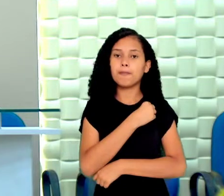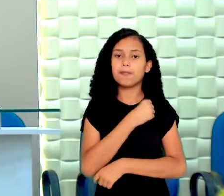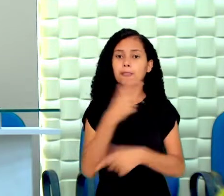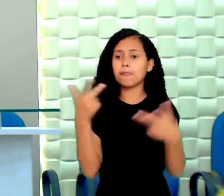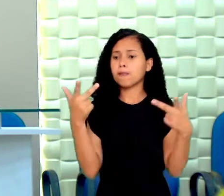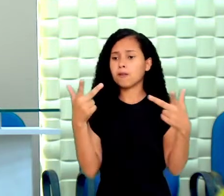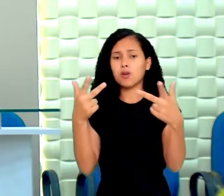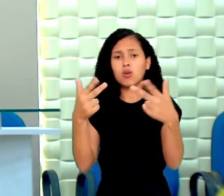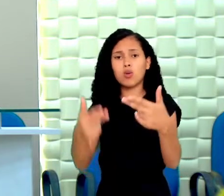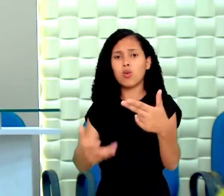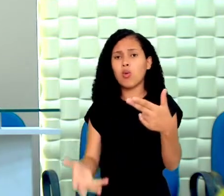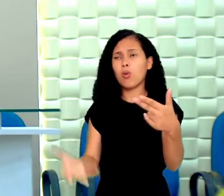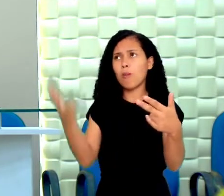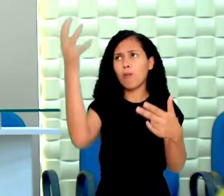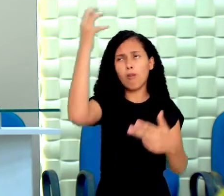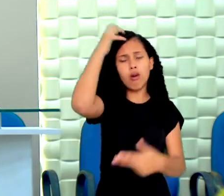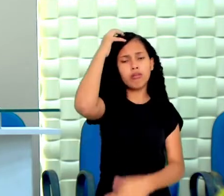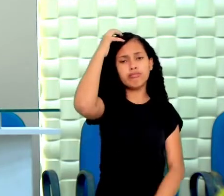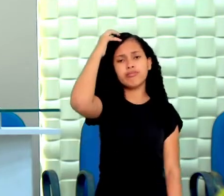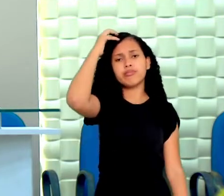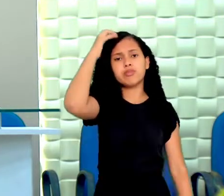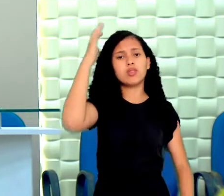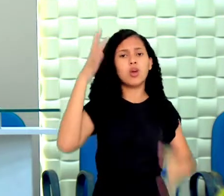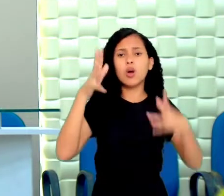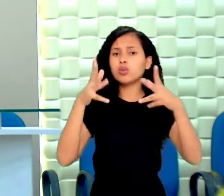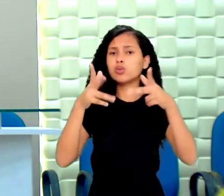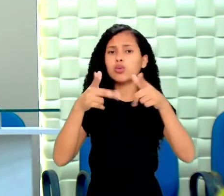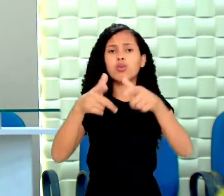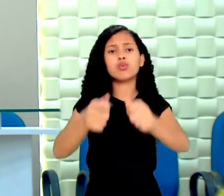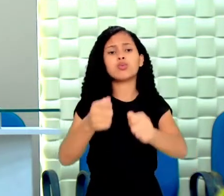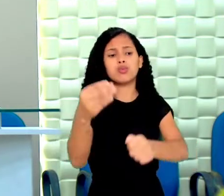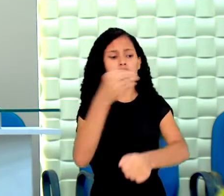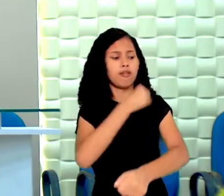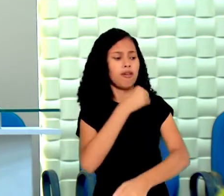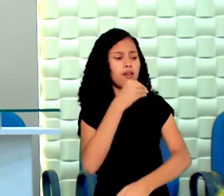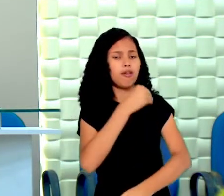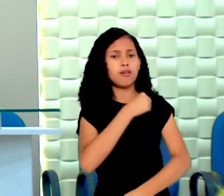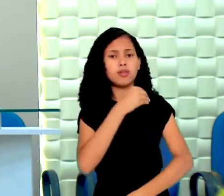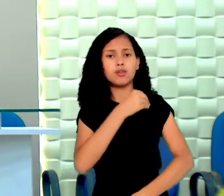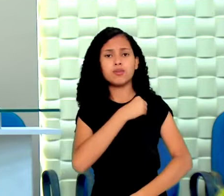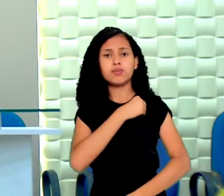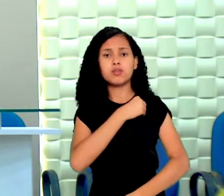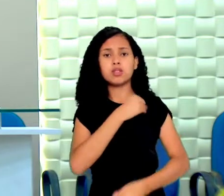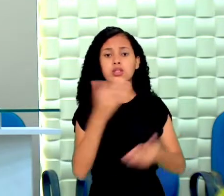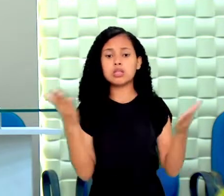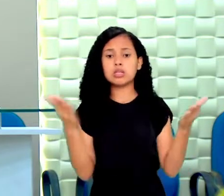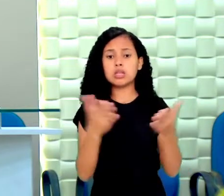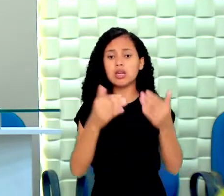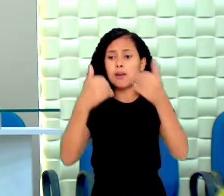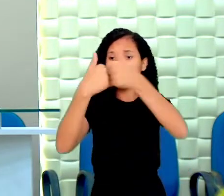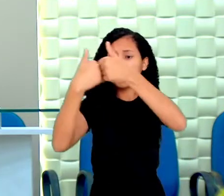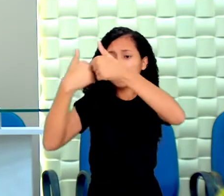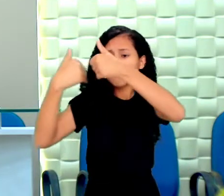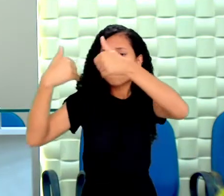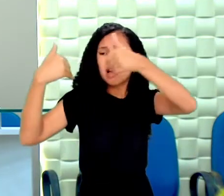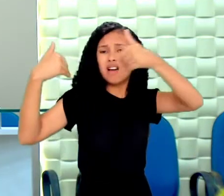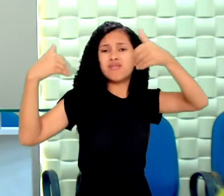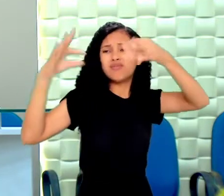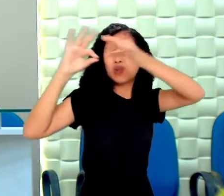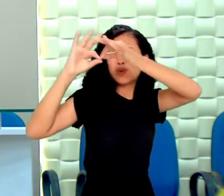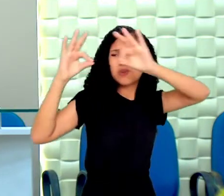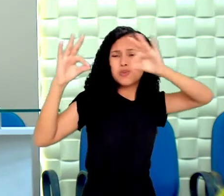igualmente culpados. Todos pecaram e destituídos ficaram